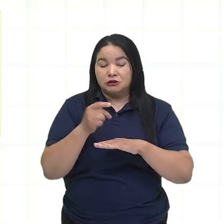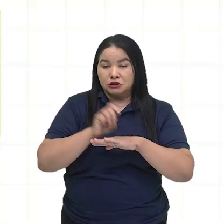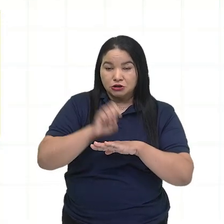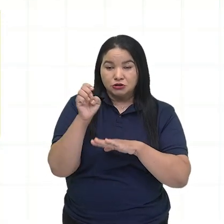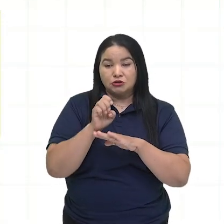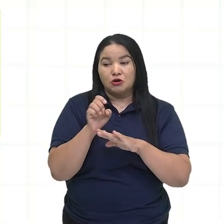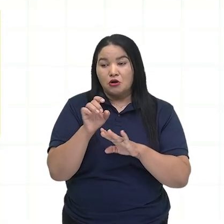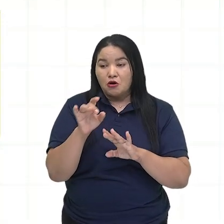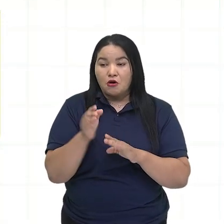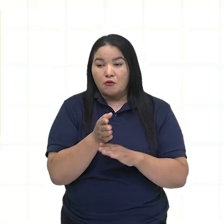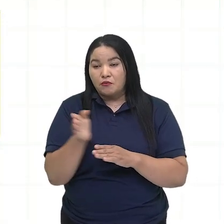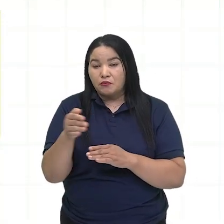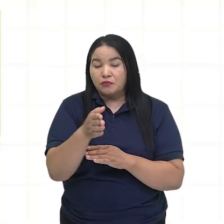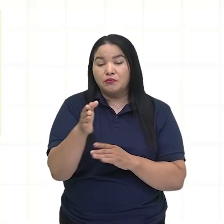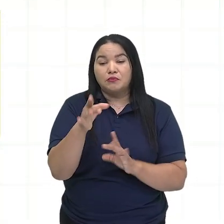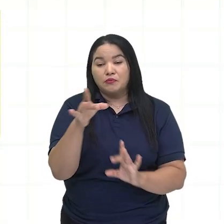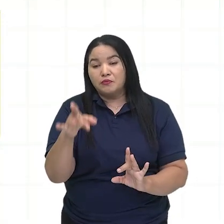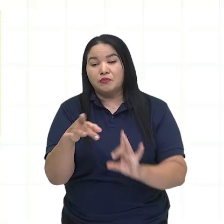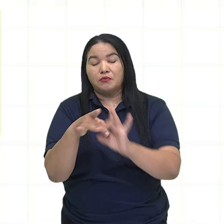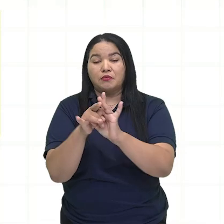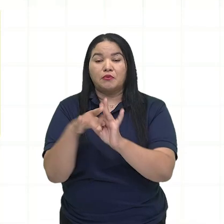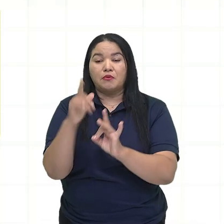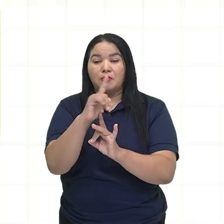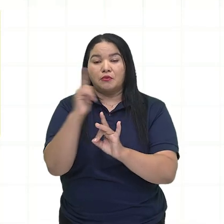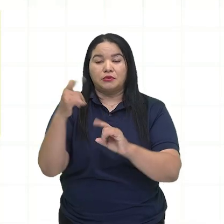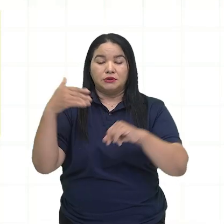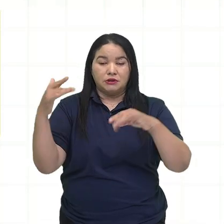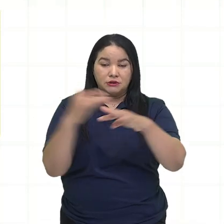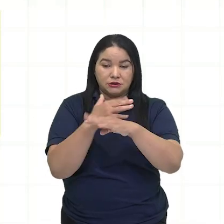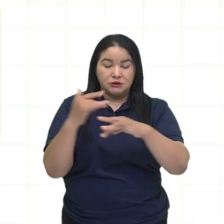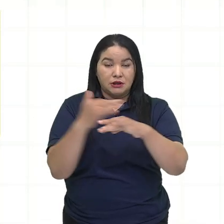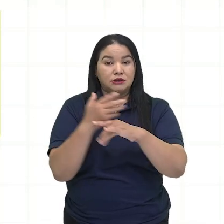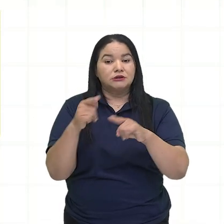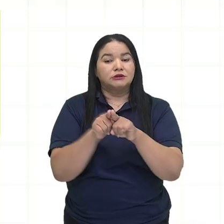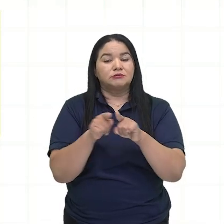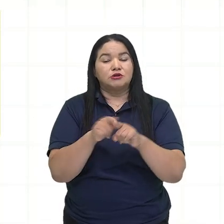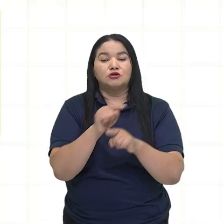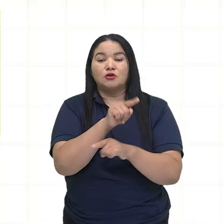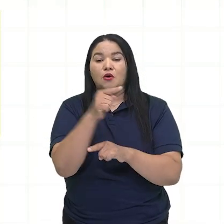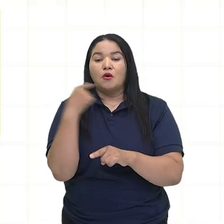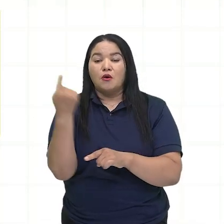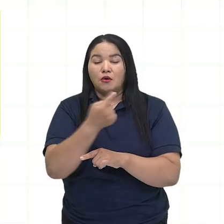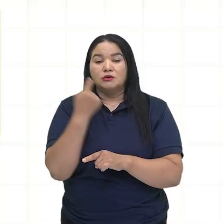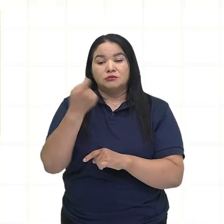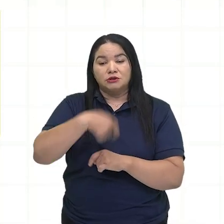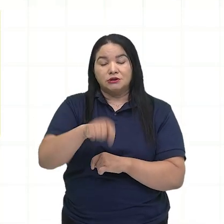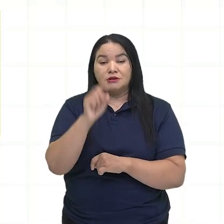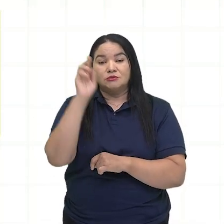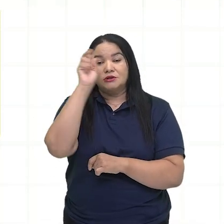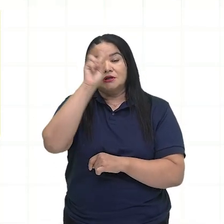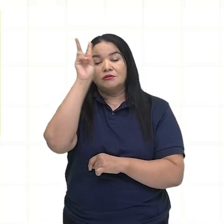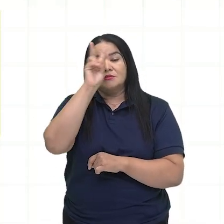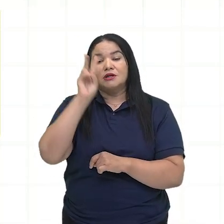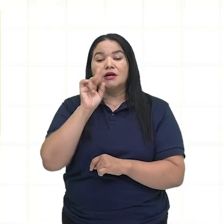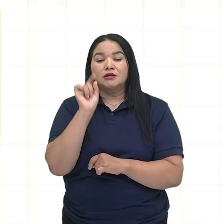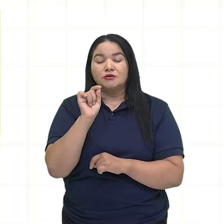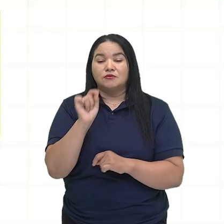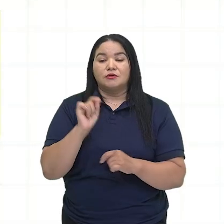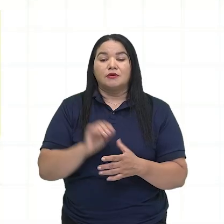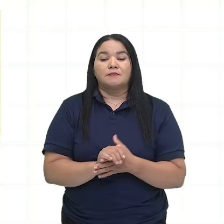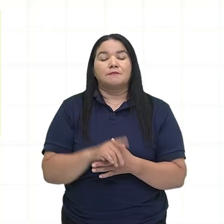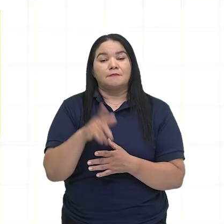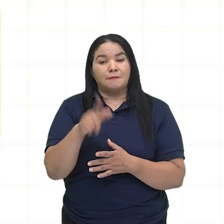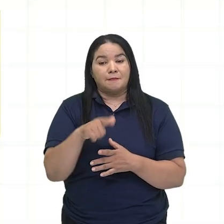que conecta nossas cidades, nós temos que lembrar que isso se deve ao quê?